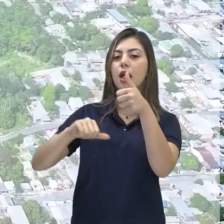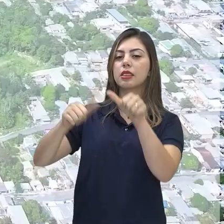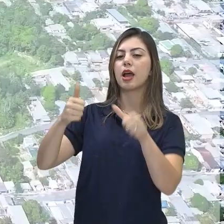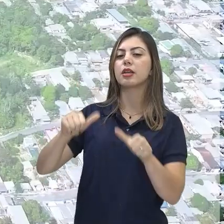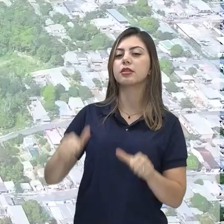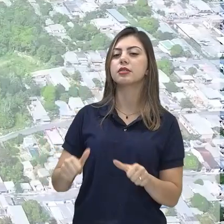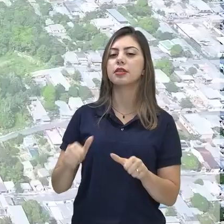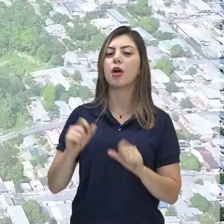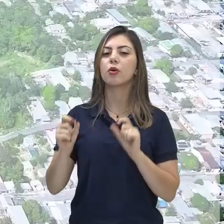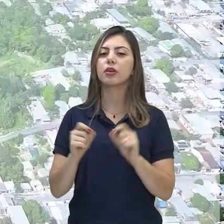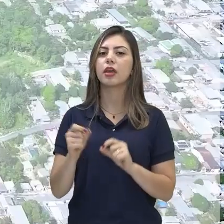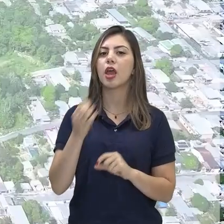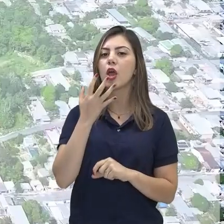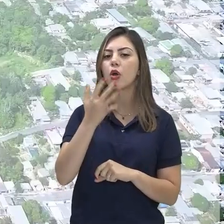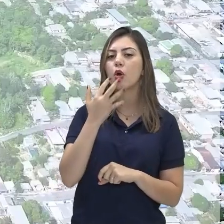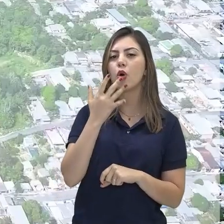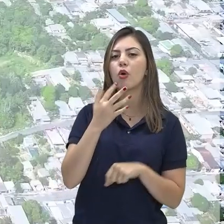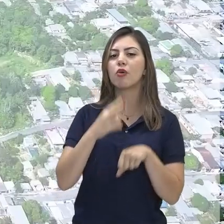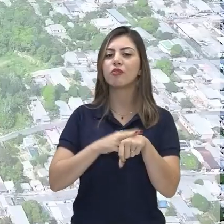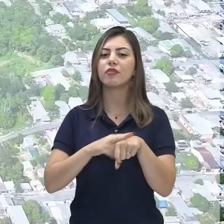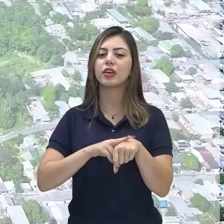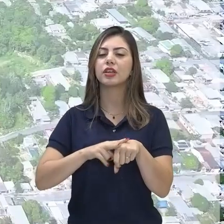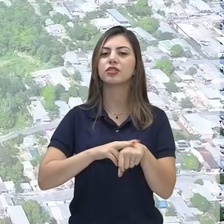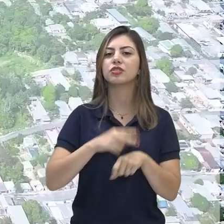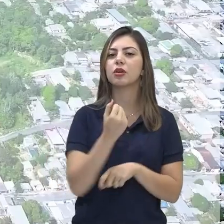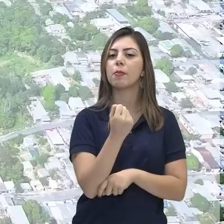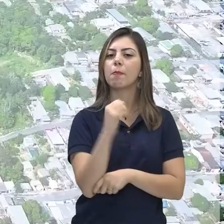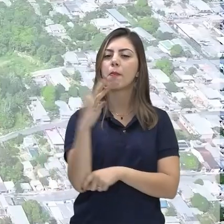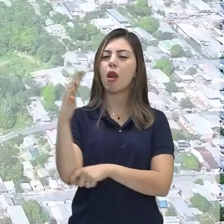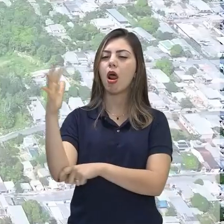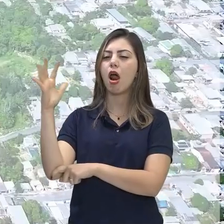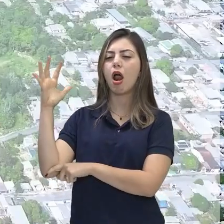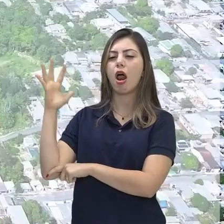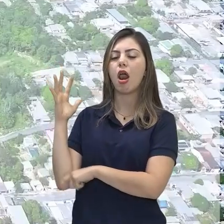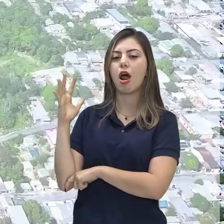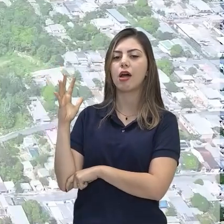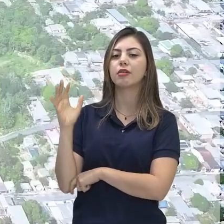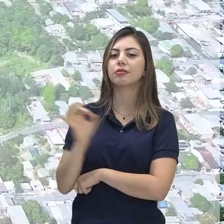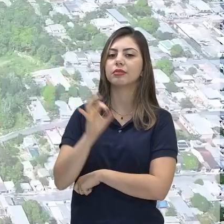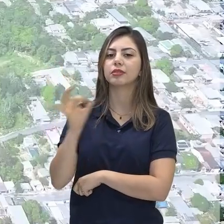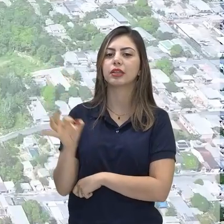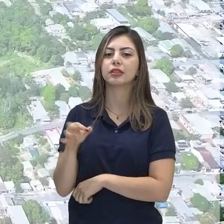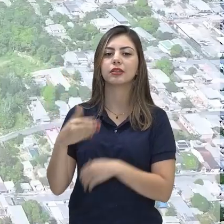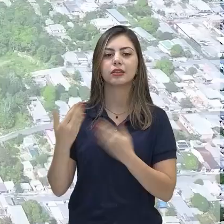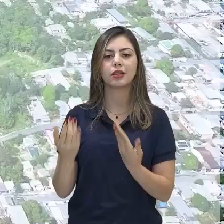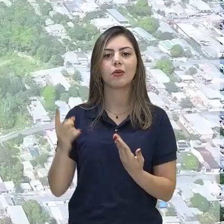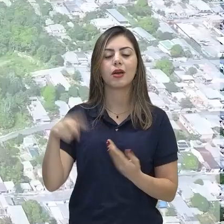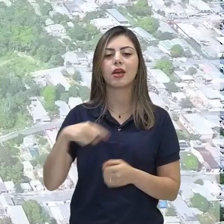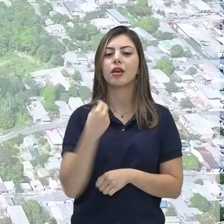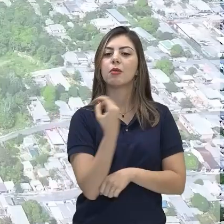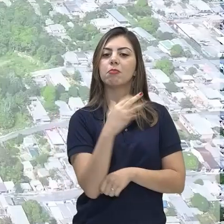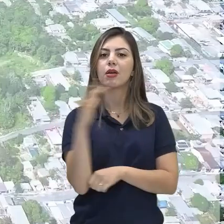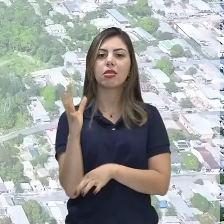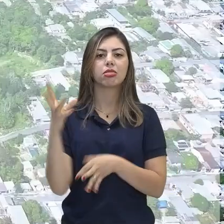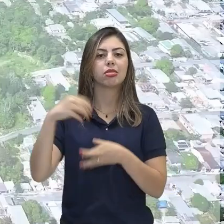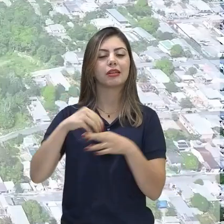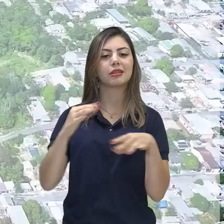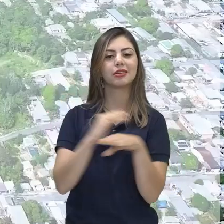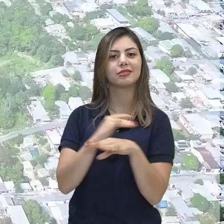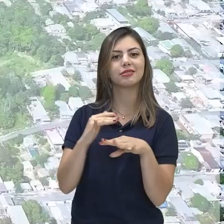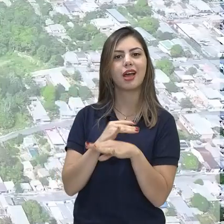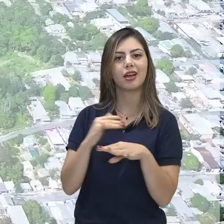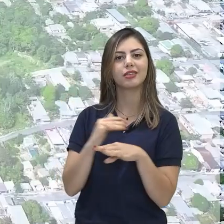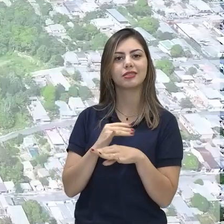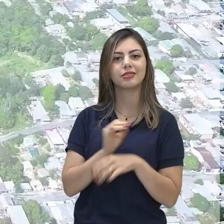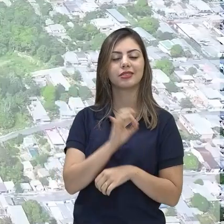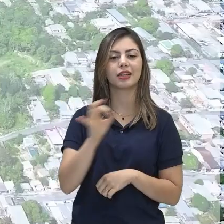grande mancha verde que tem no mapa já, nessa imagem. E esses são os fragmentos das florestas ao meio da cidade que vocês conseguem